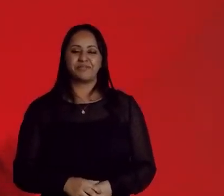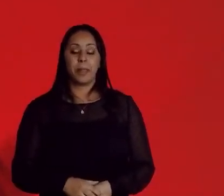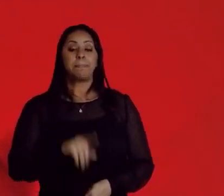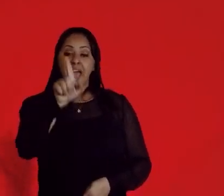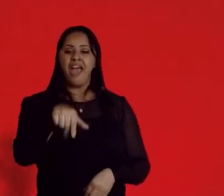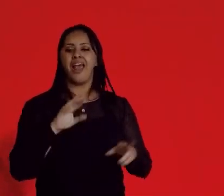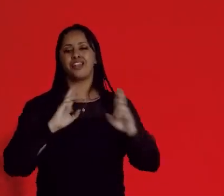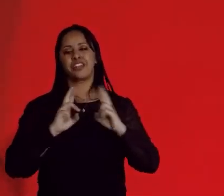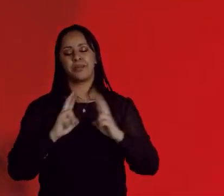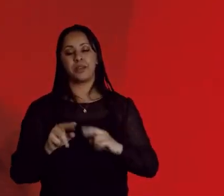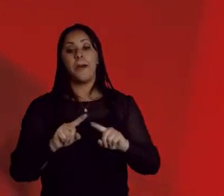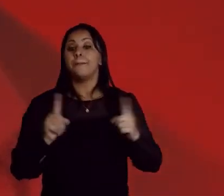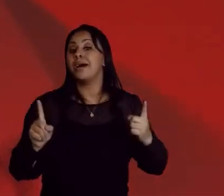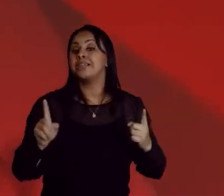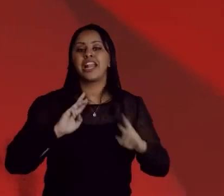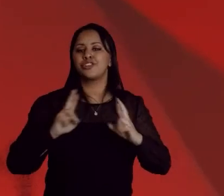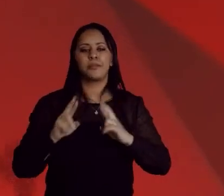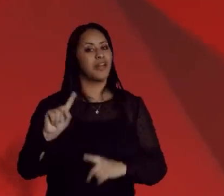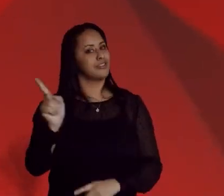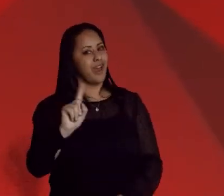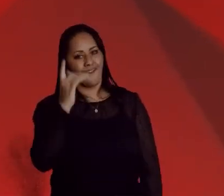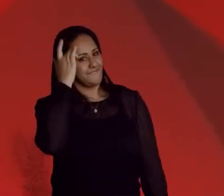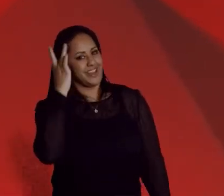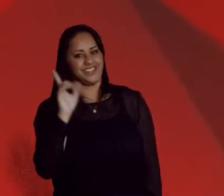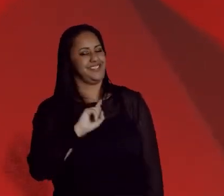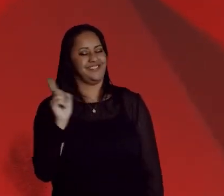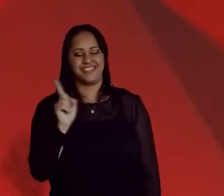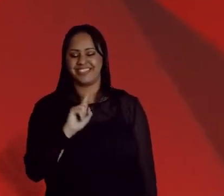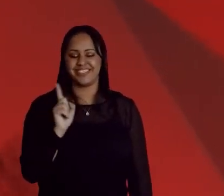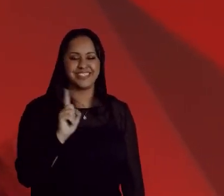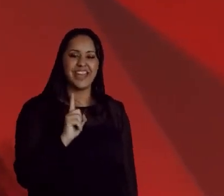Isso é relacionamento, mas relacionamento não é fácil.